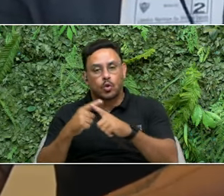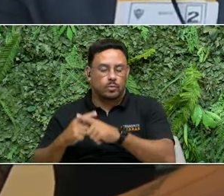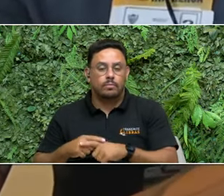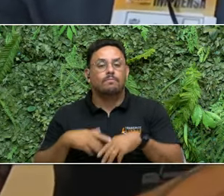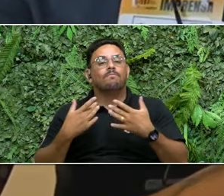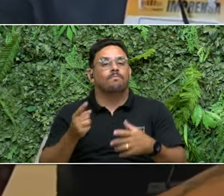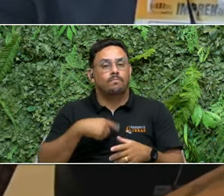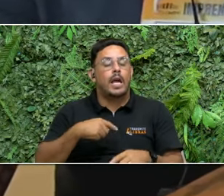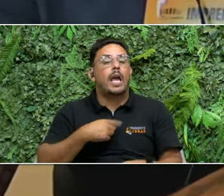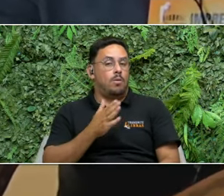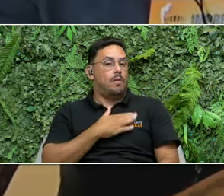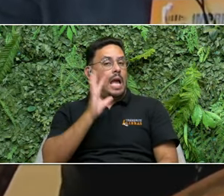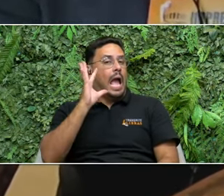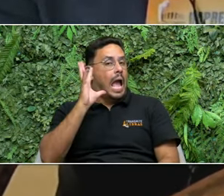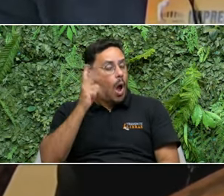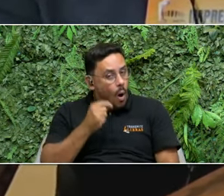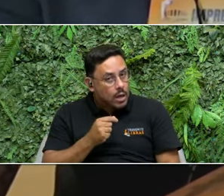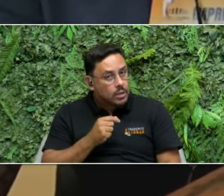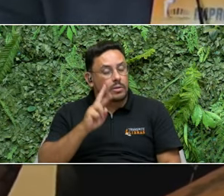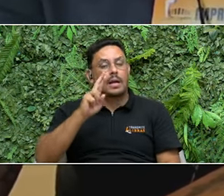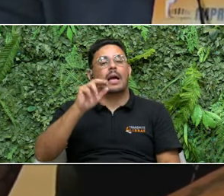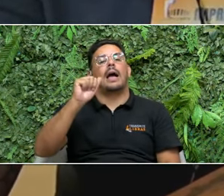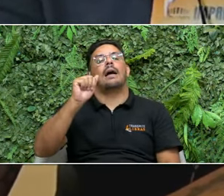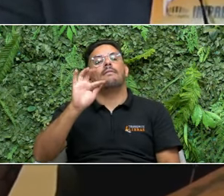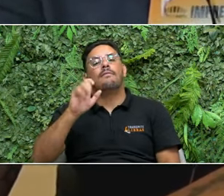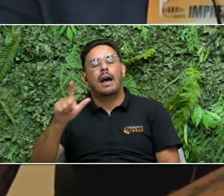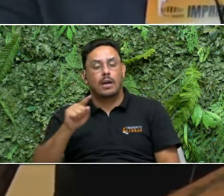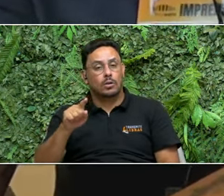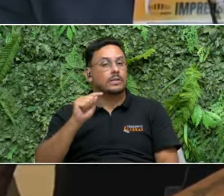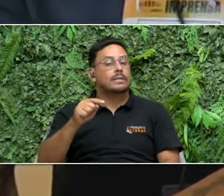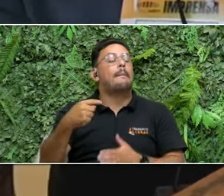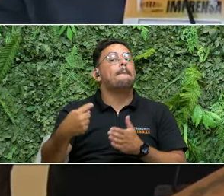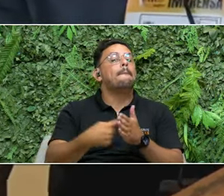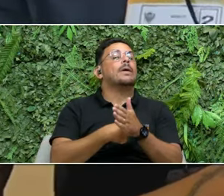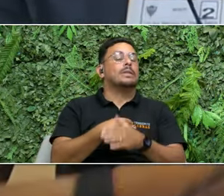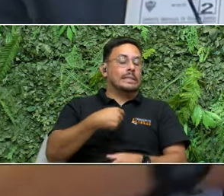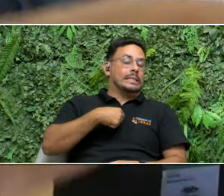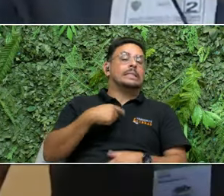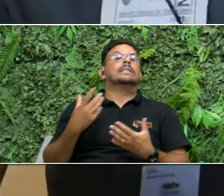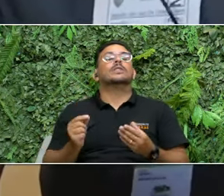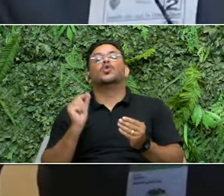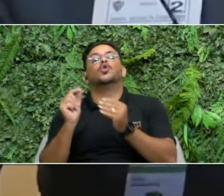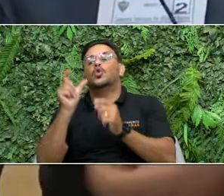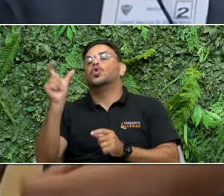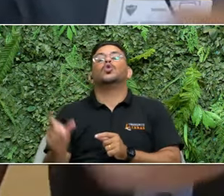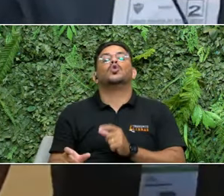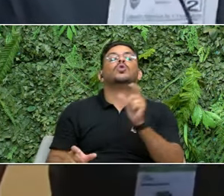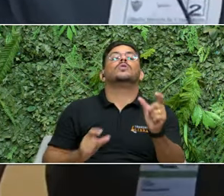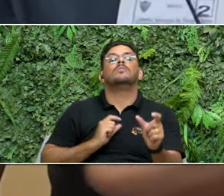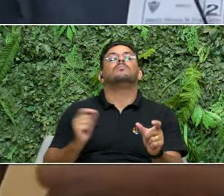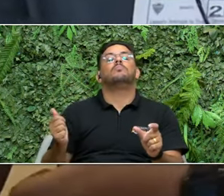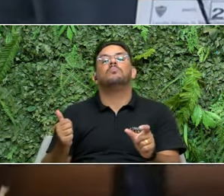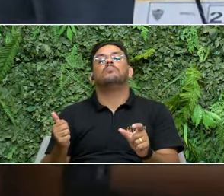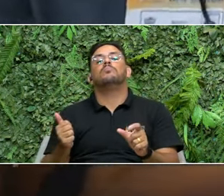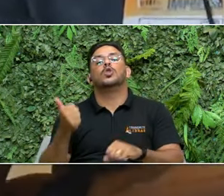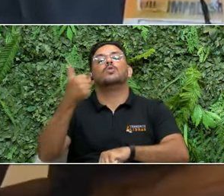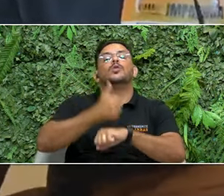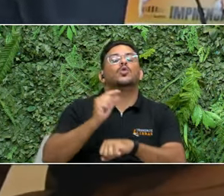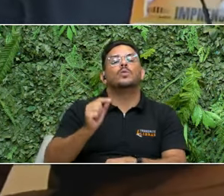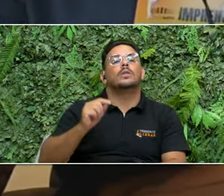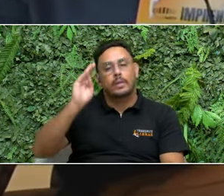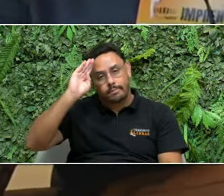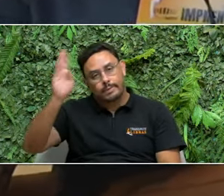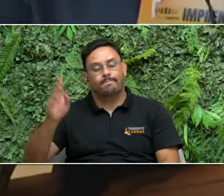Então para mim vai Rafael Elias agora se você me perguntar eh quem eu colocaria como titular Sem